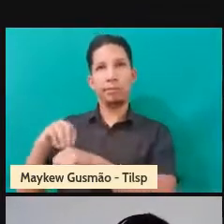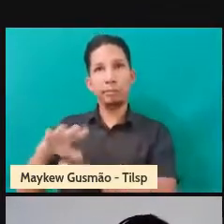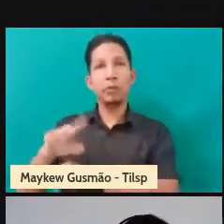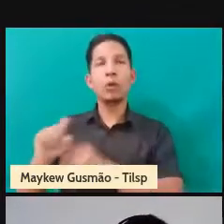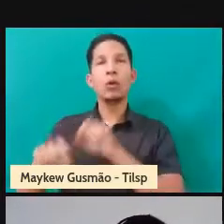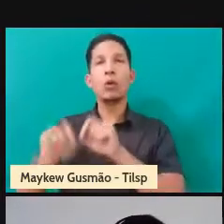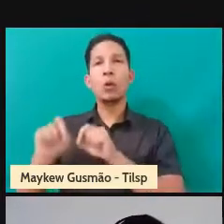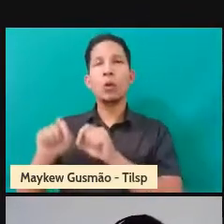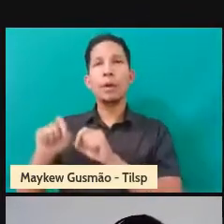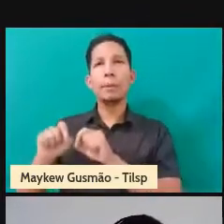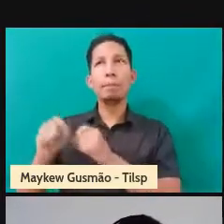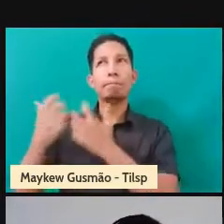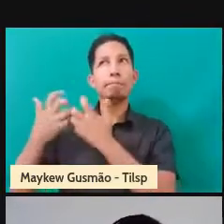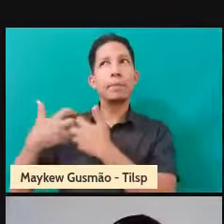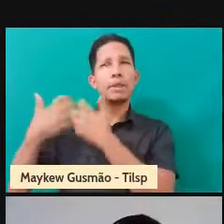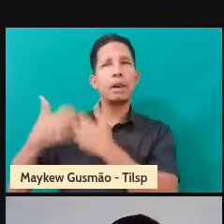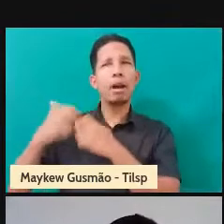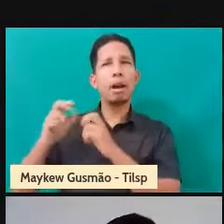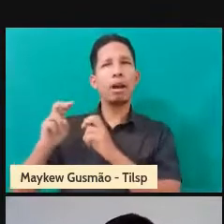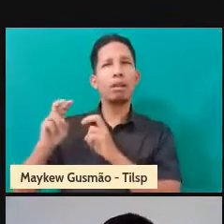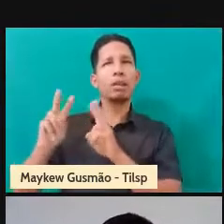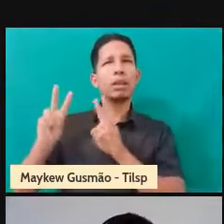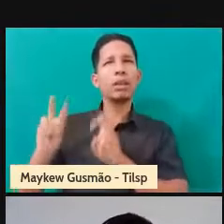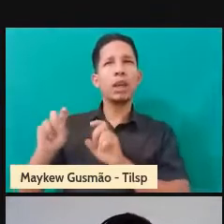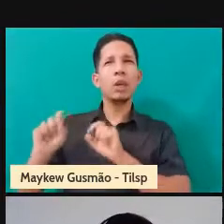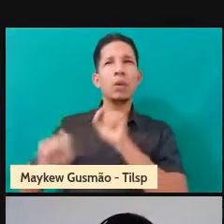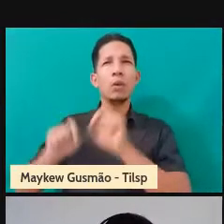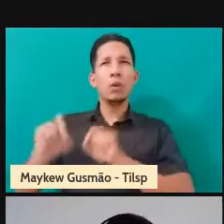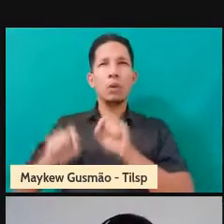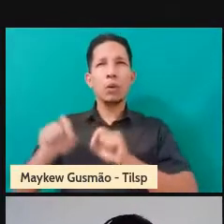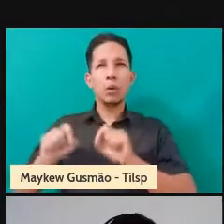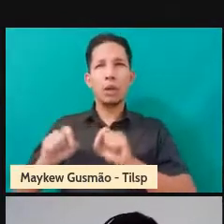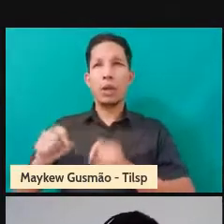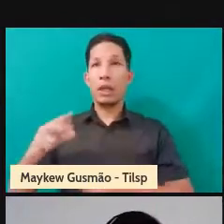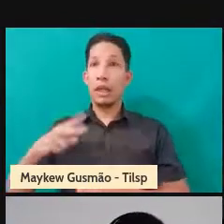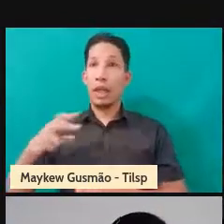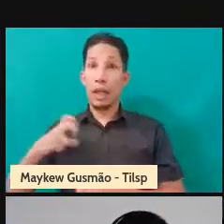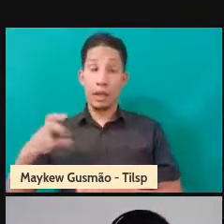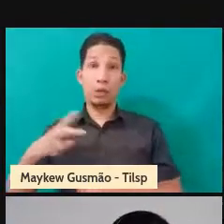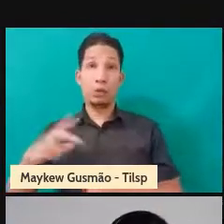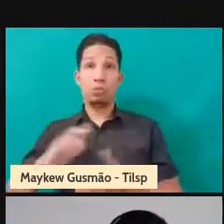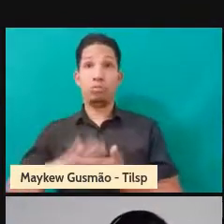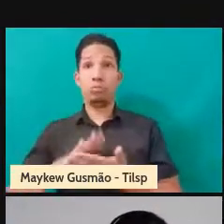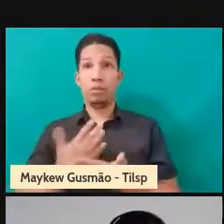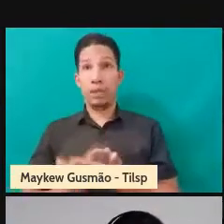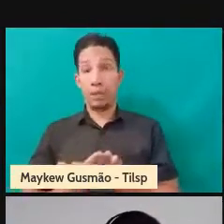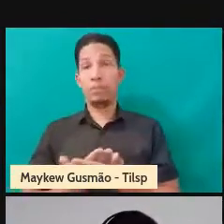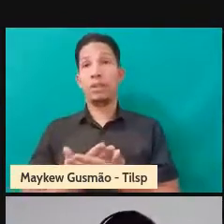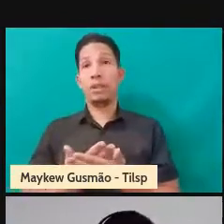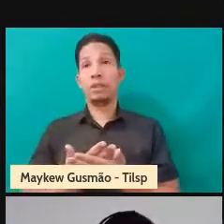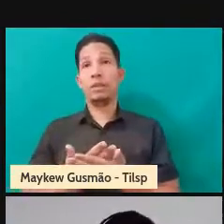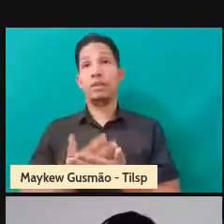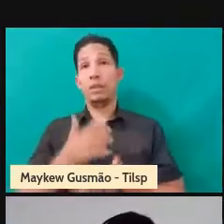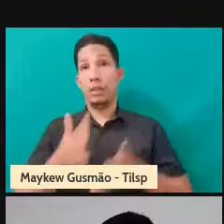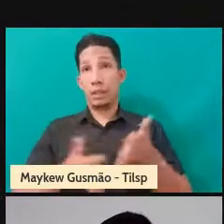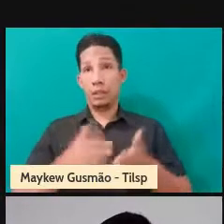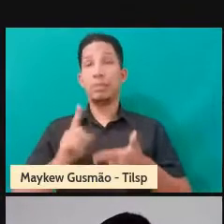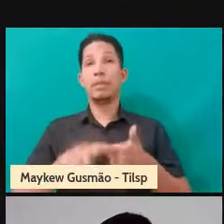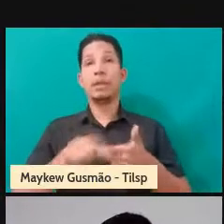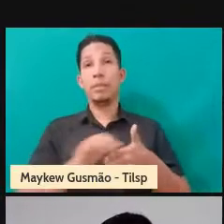reflexão sobre o fazer ético do TIOS e do guia intérprete, do